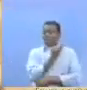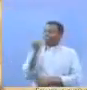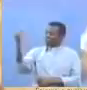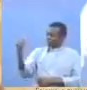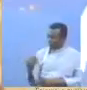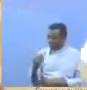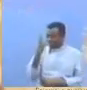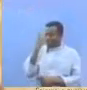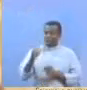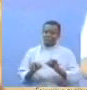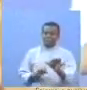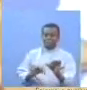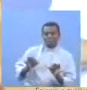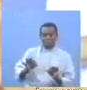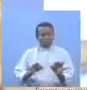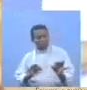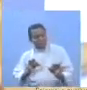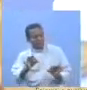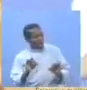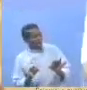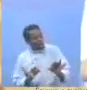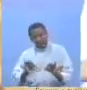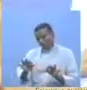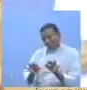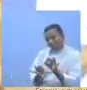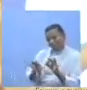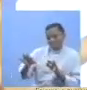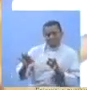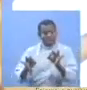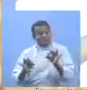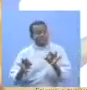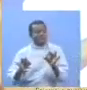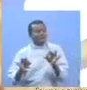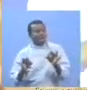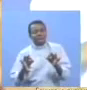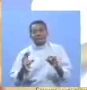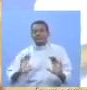ajudando a organizar essa festa. Ou ela era muito enxerida.